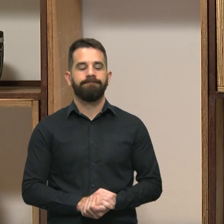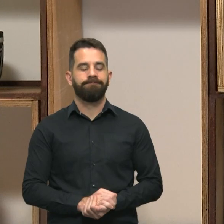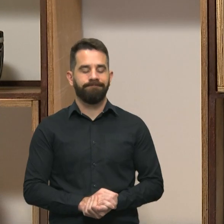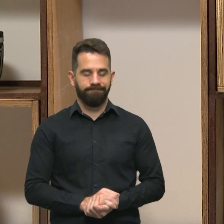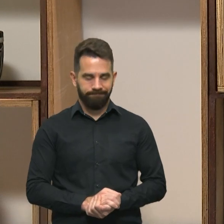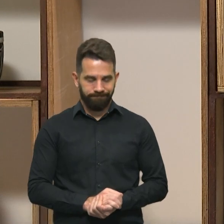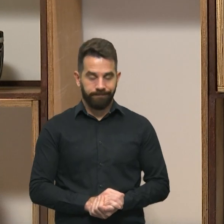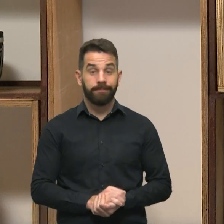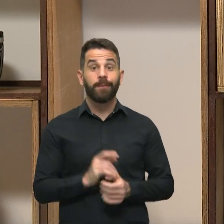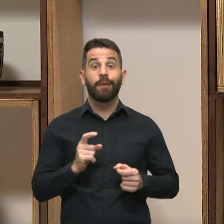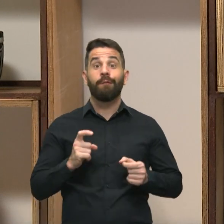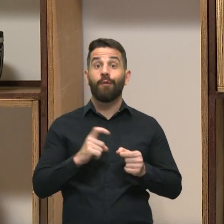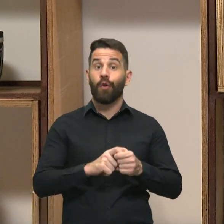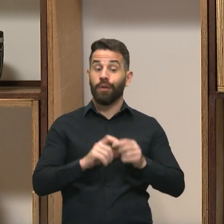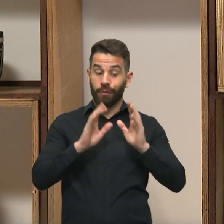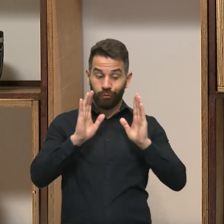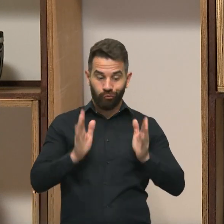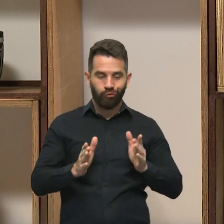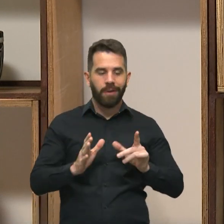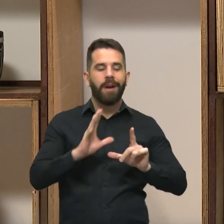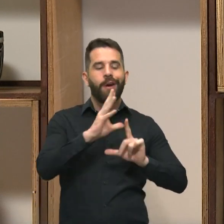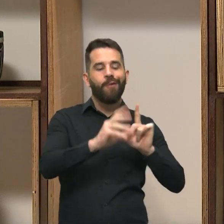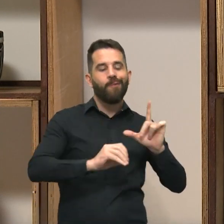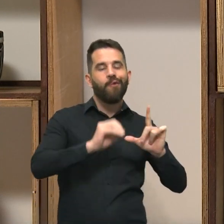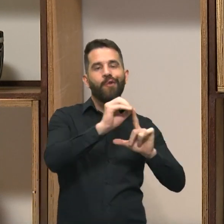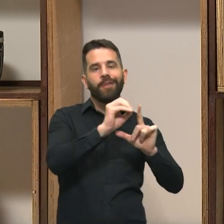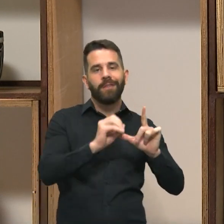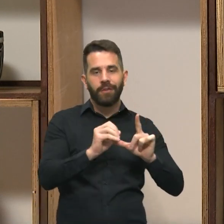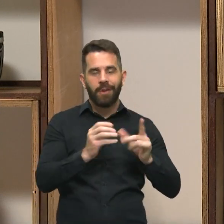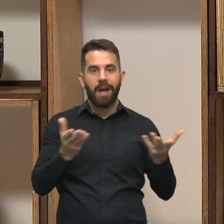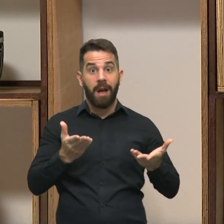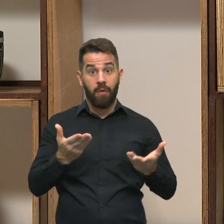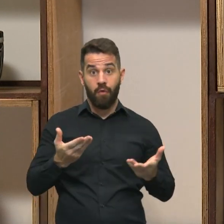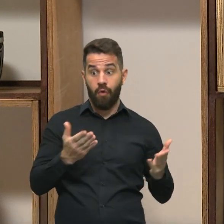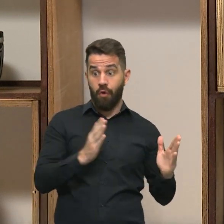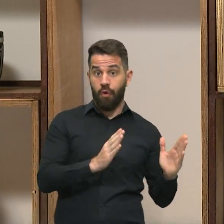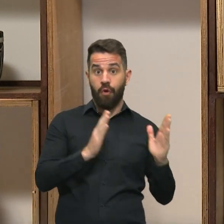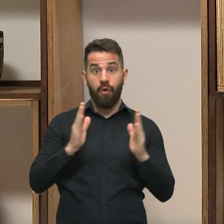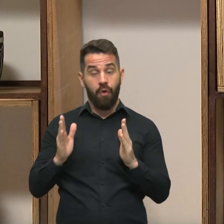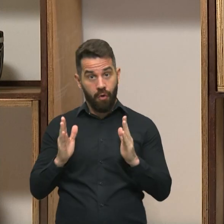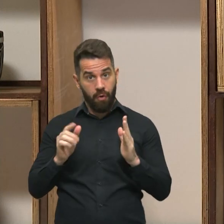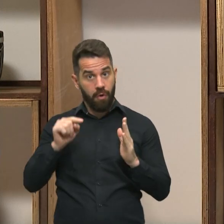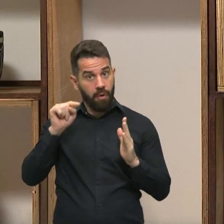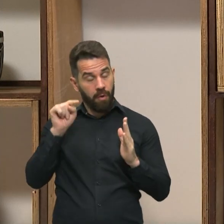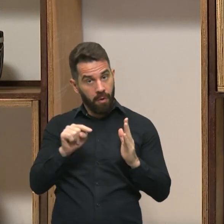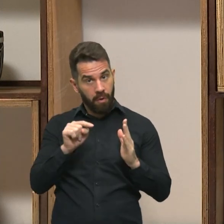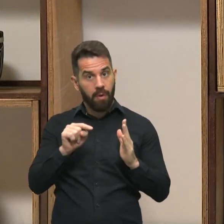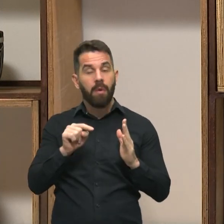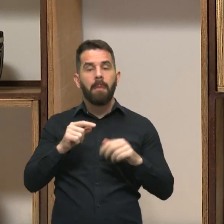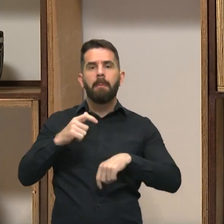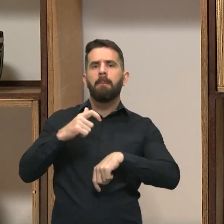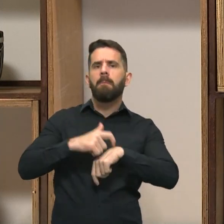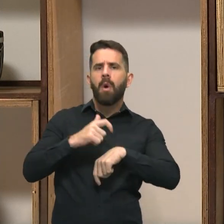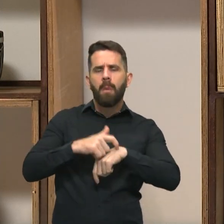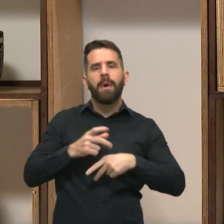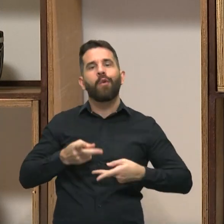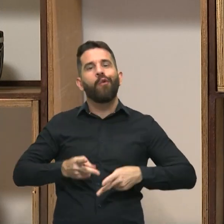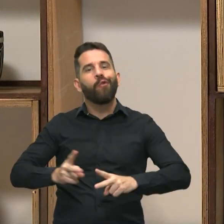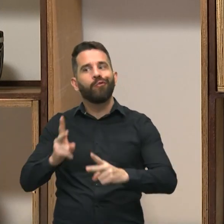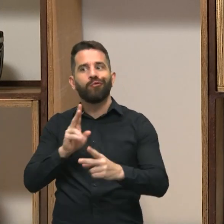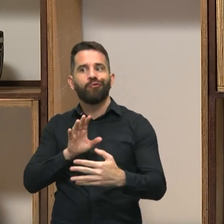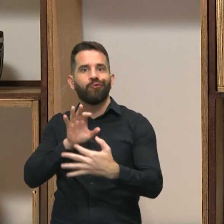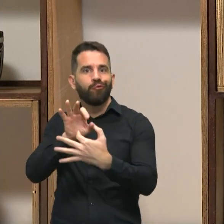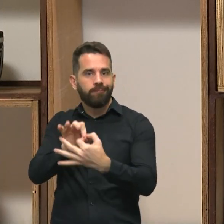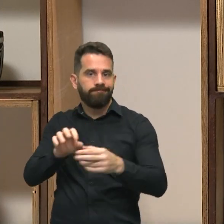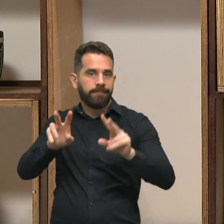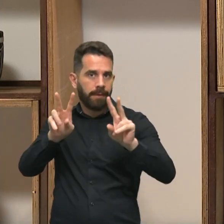Muito bem, já estamos de volta com o Mundo UFG e nesse bloco a gente continua então falando sobre a inserção,